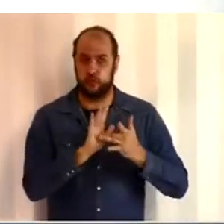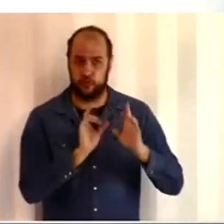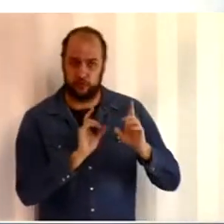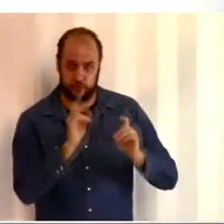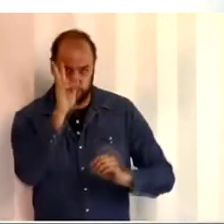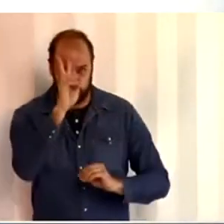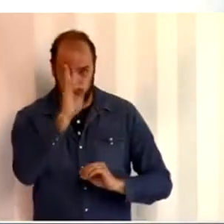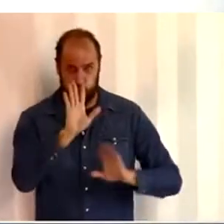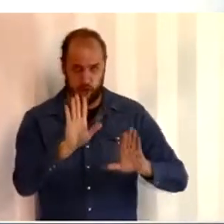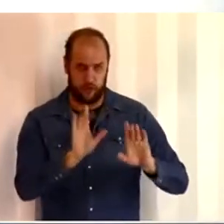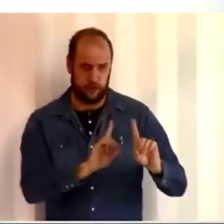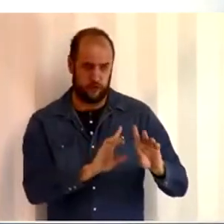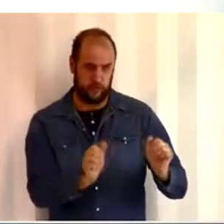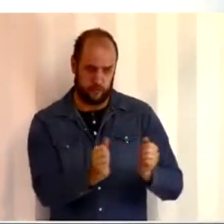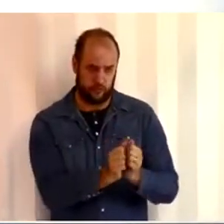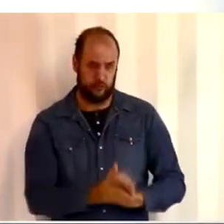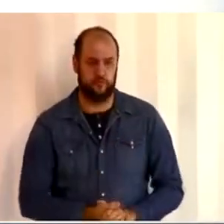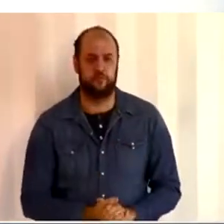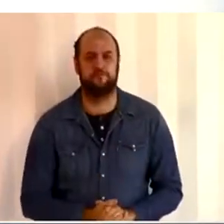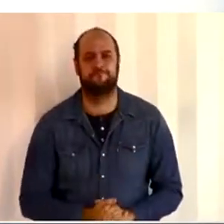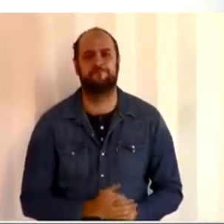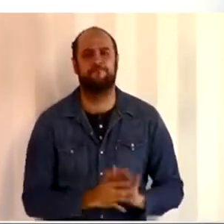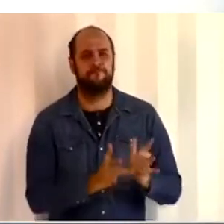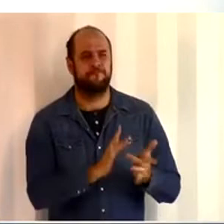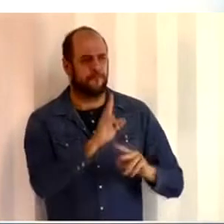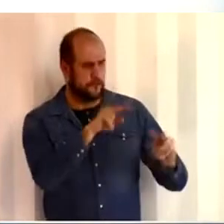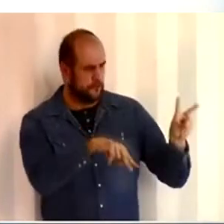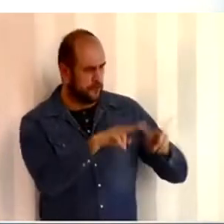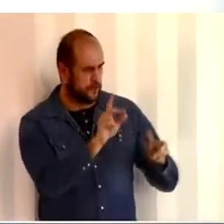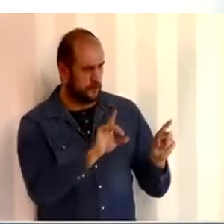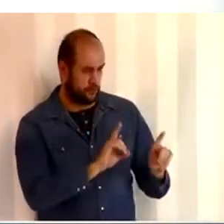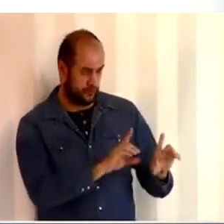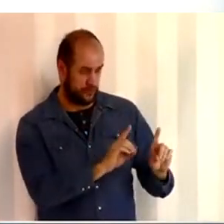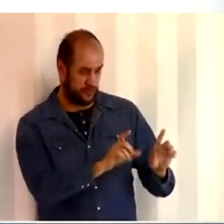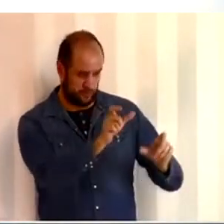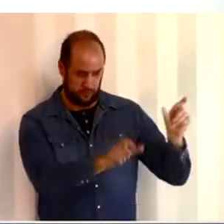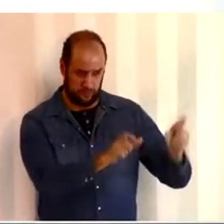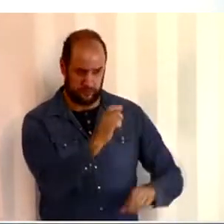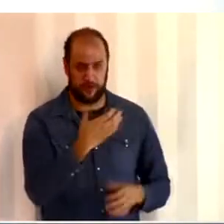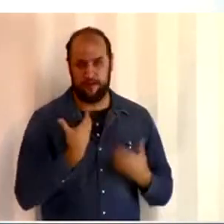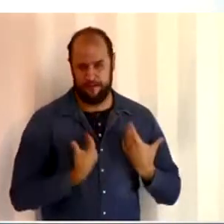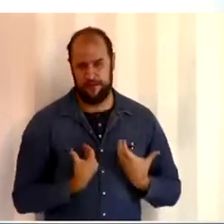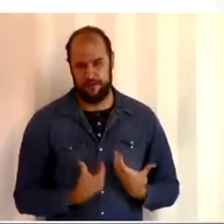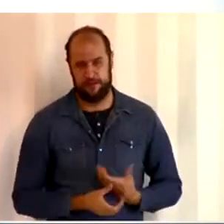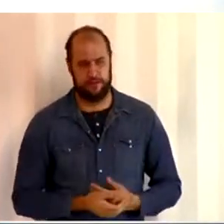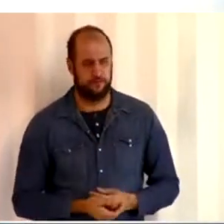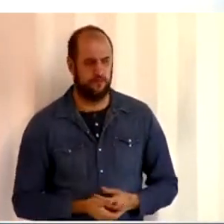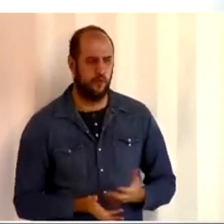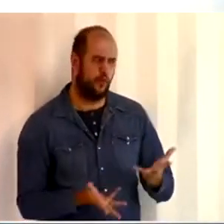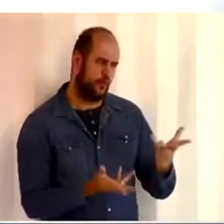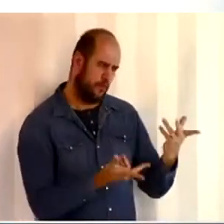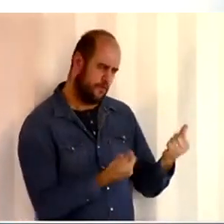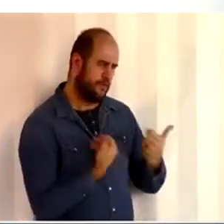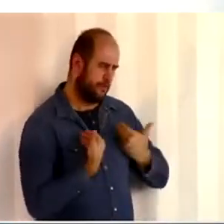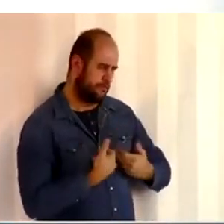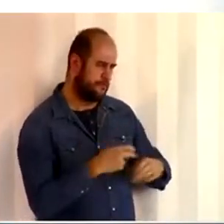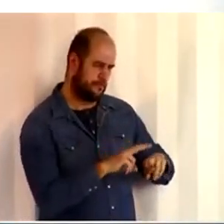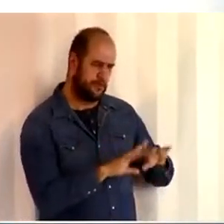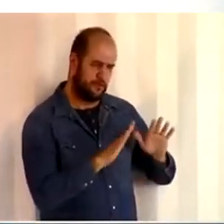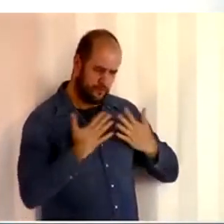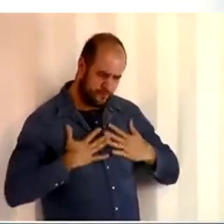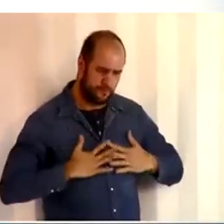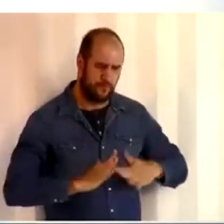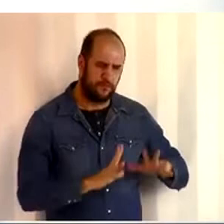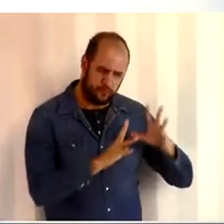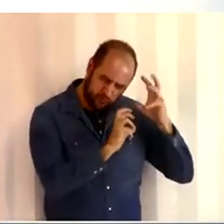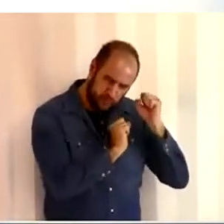singular. Jesus reconhece que os seus discípulos estão cansados e os convida para um retiro de descanso, fala assim: vamos